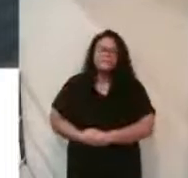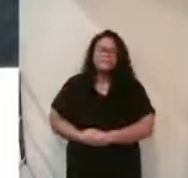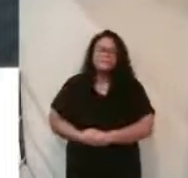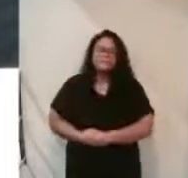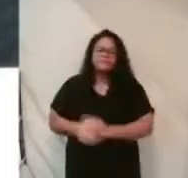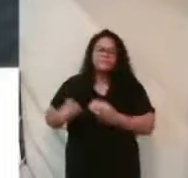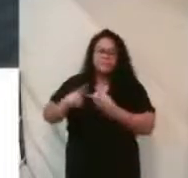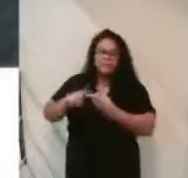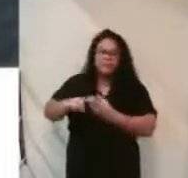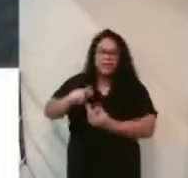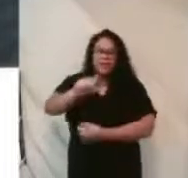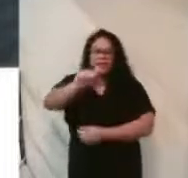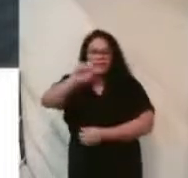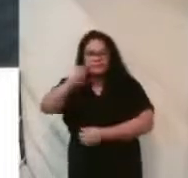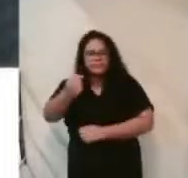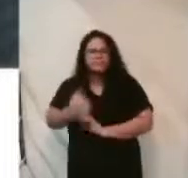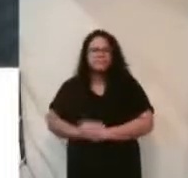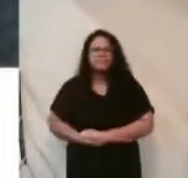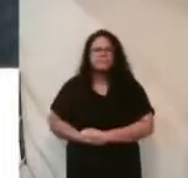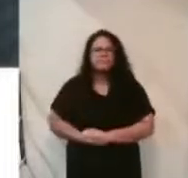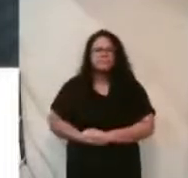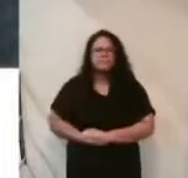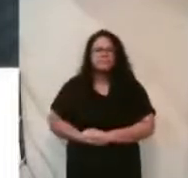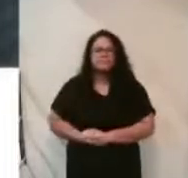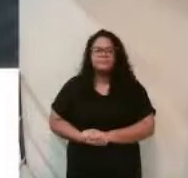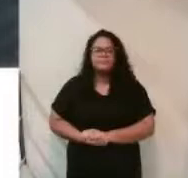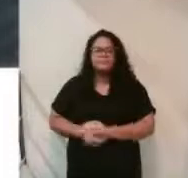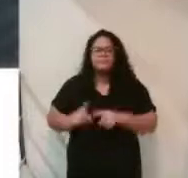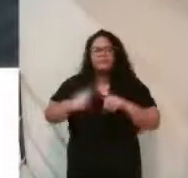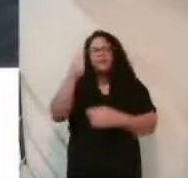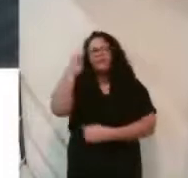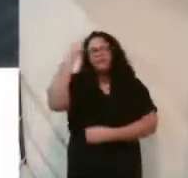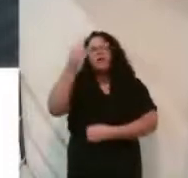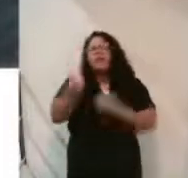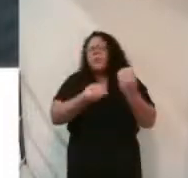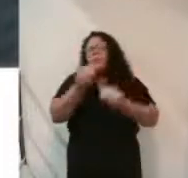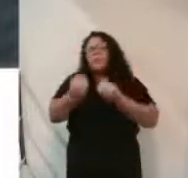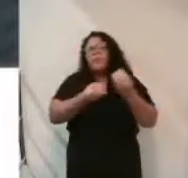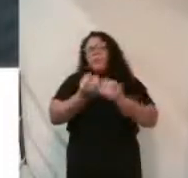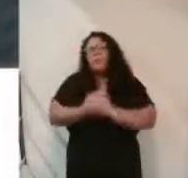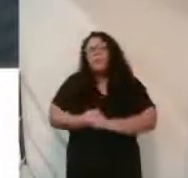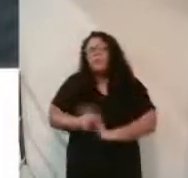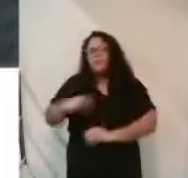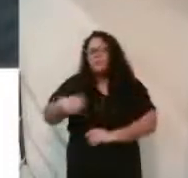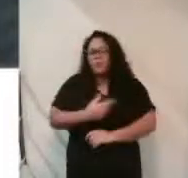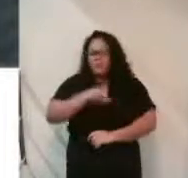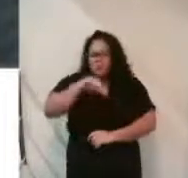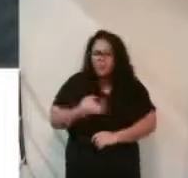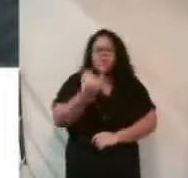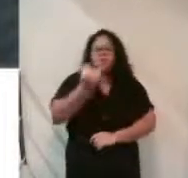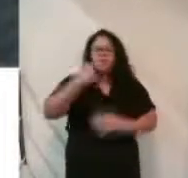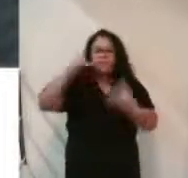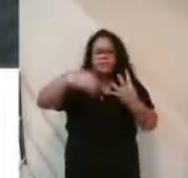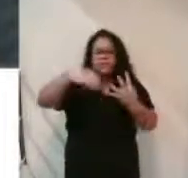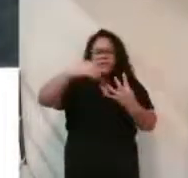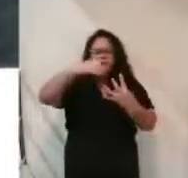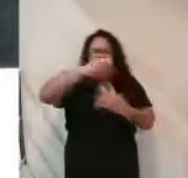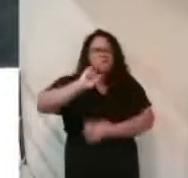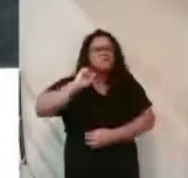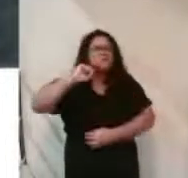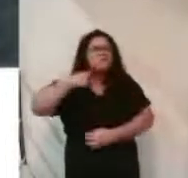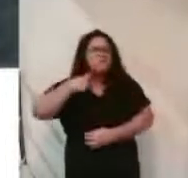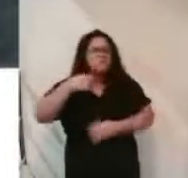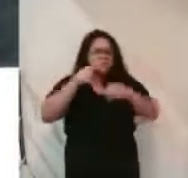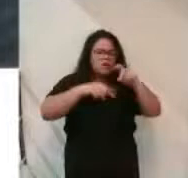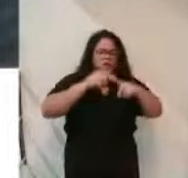resíduo seco que é lançado todo dia, nós, pelos dados que nós temos,